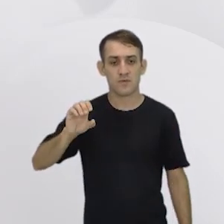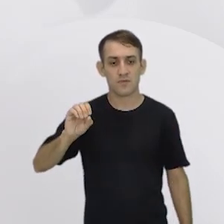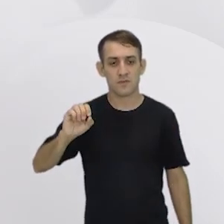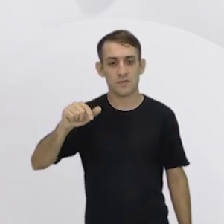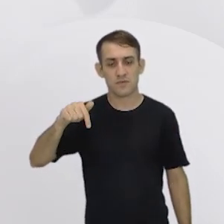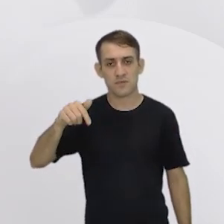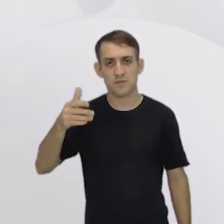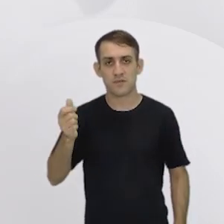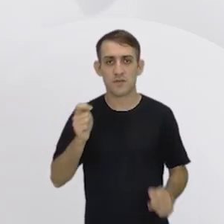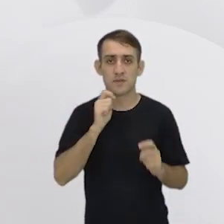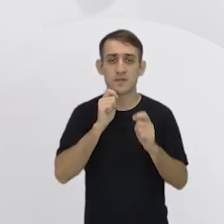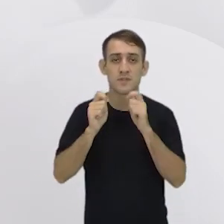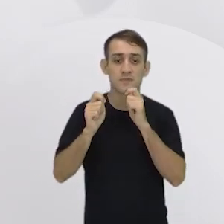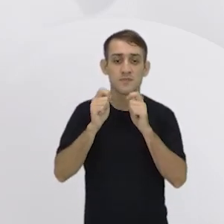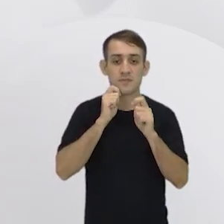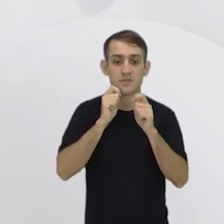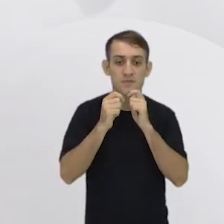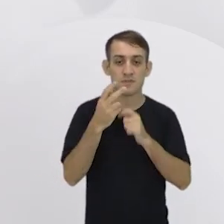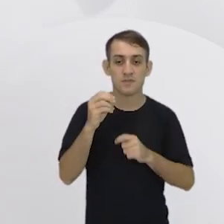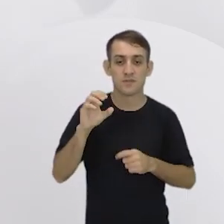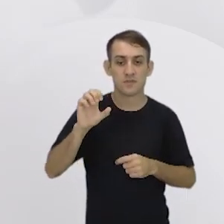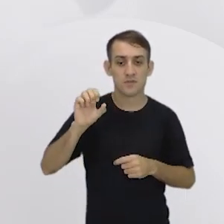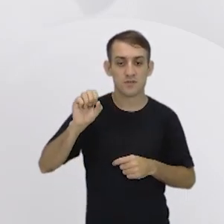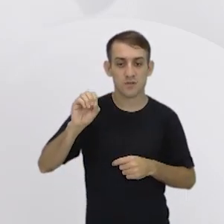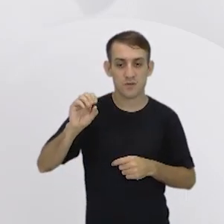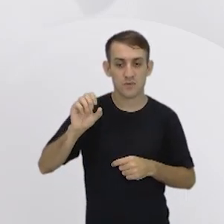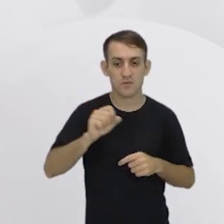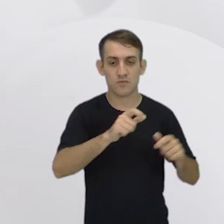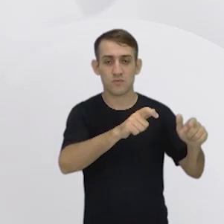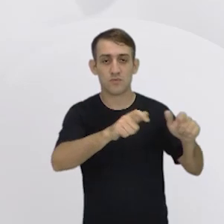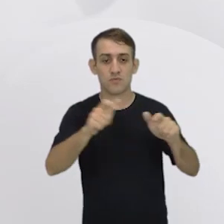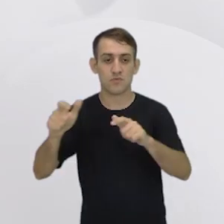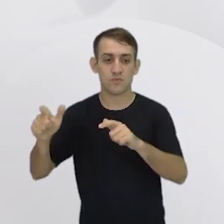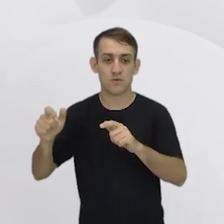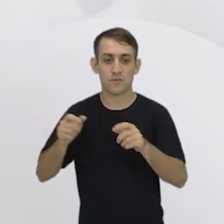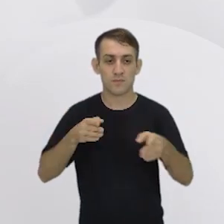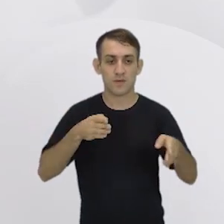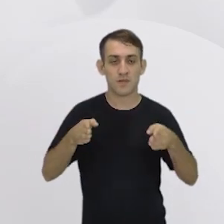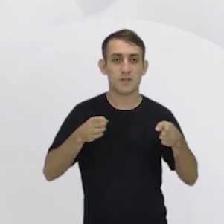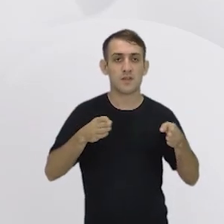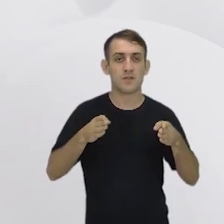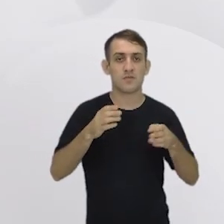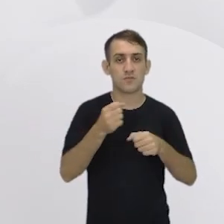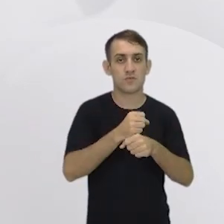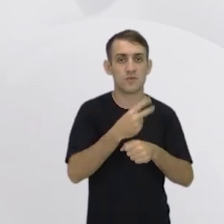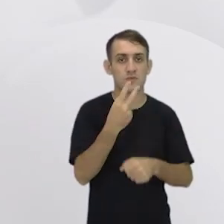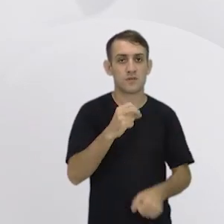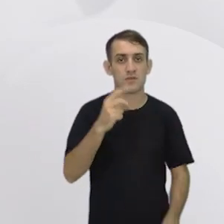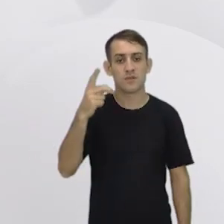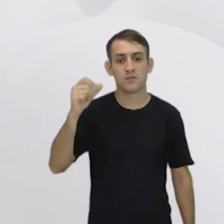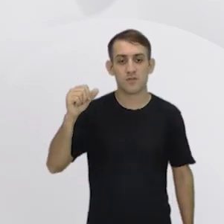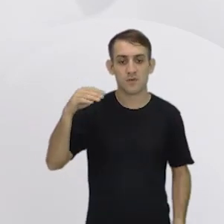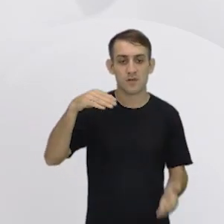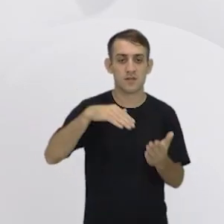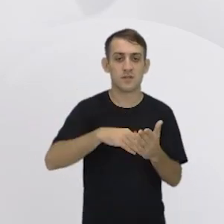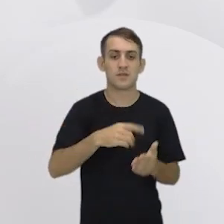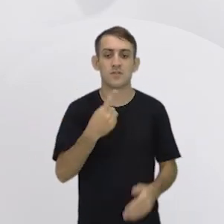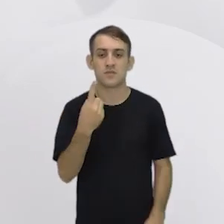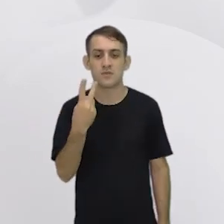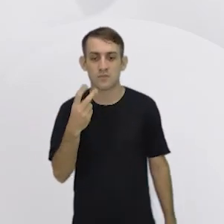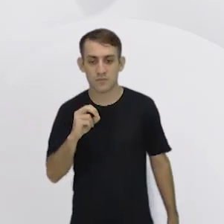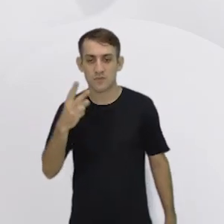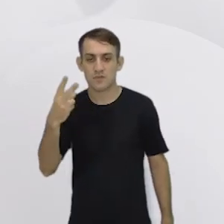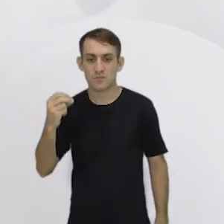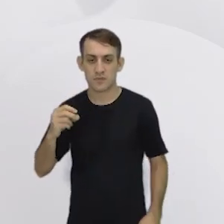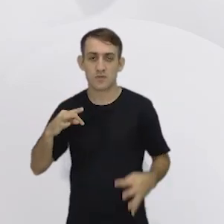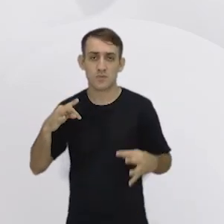8.076 entrevistas em 208 municípios entre outubro de 2019 e janeiro de 2020. A